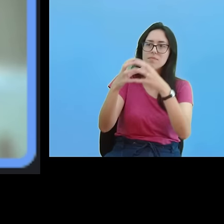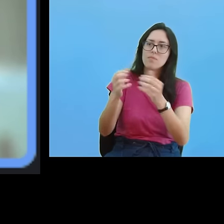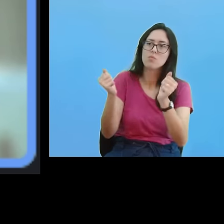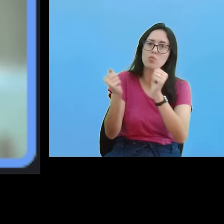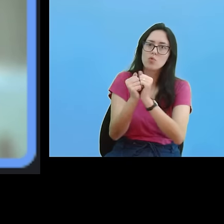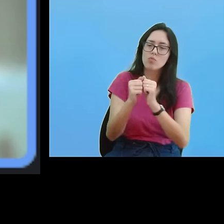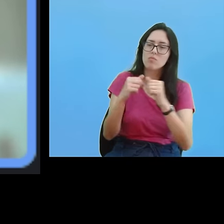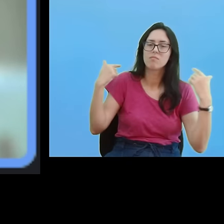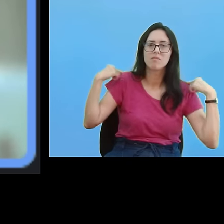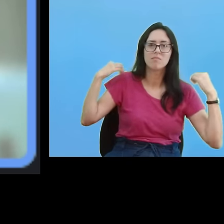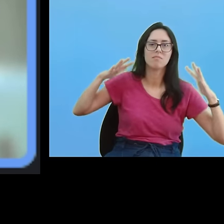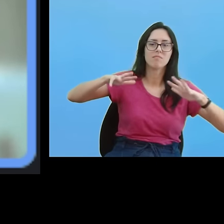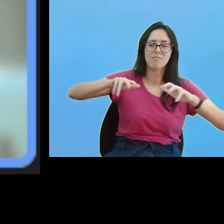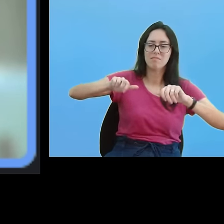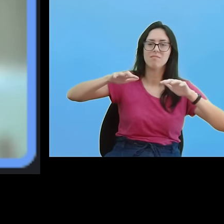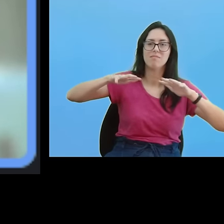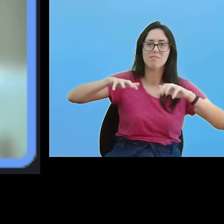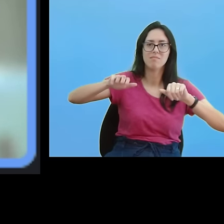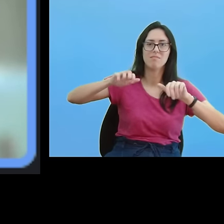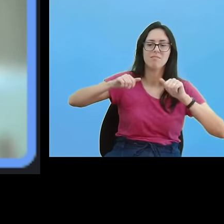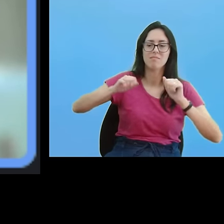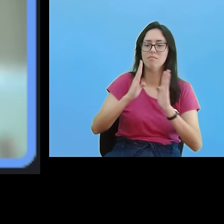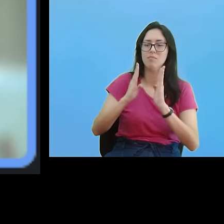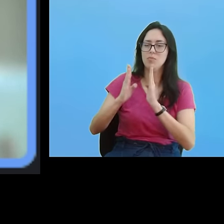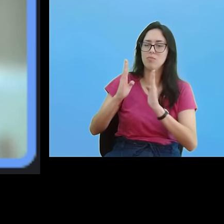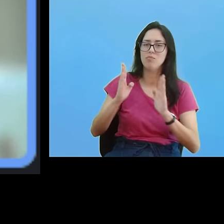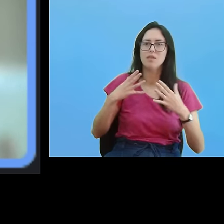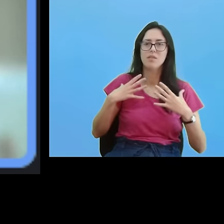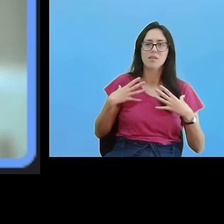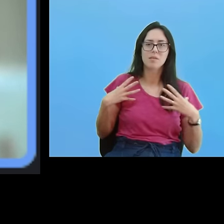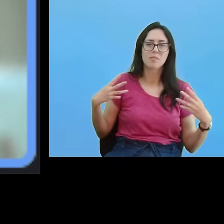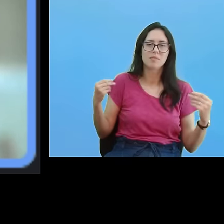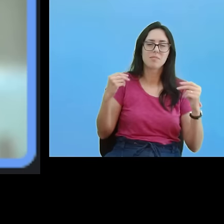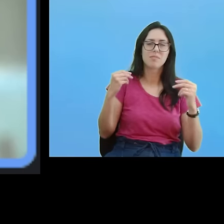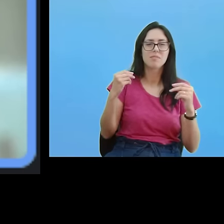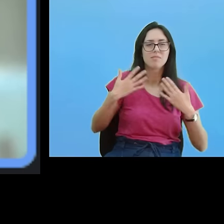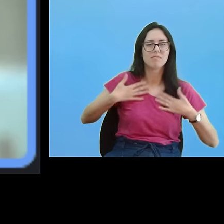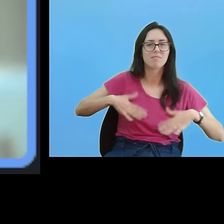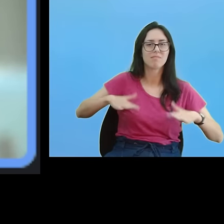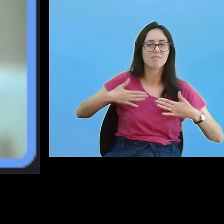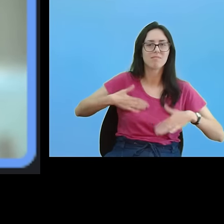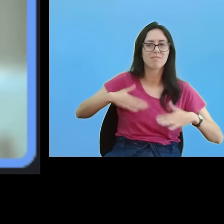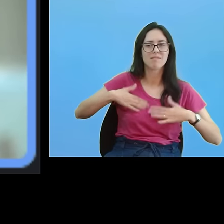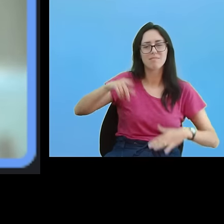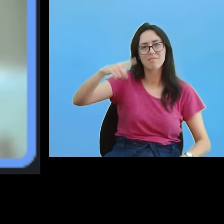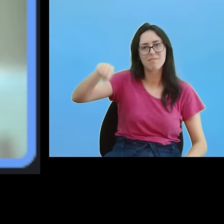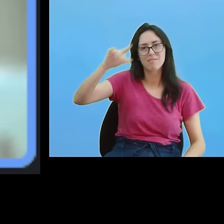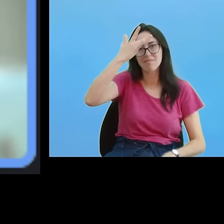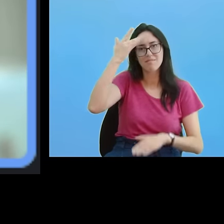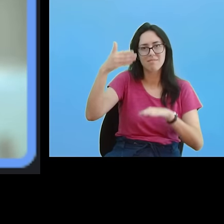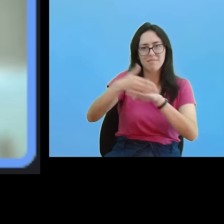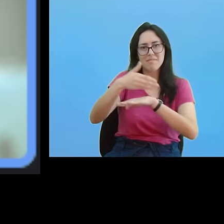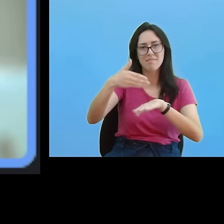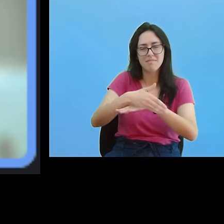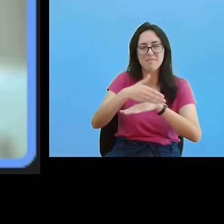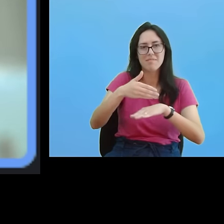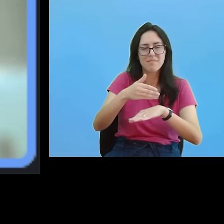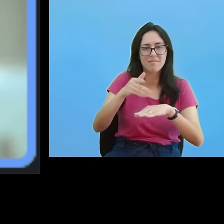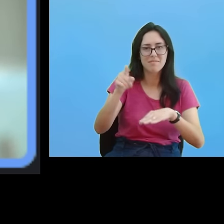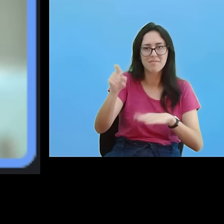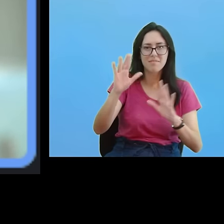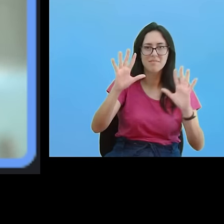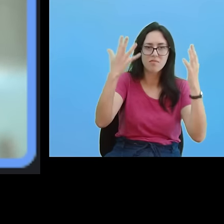de massagem, de escaldapés, massagem relaxante para os conviventes que estavam participando do encerramento. Então foi um